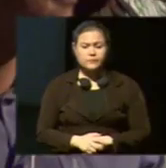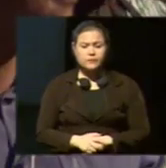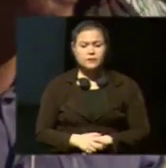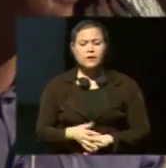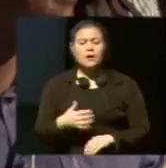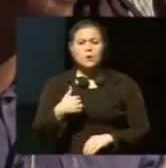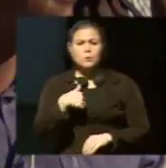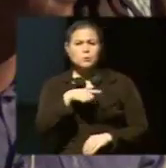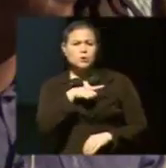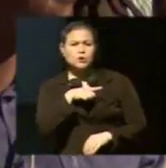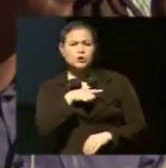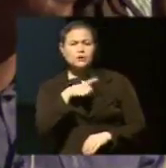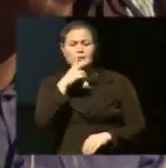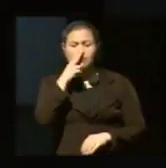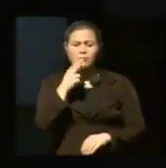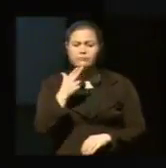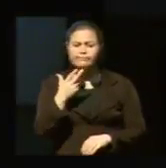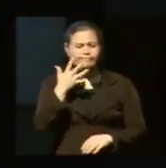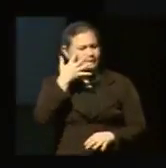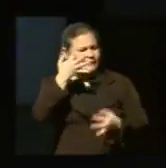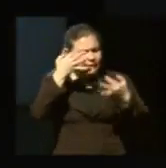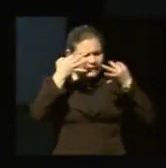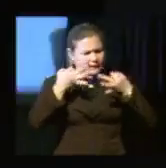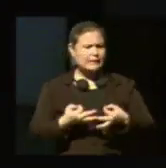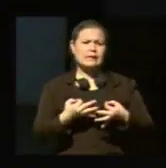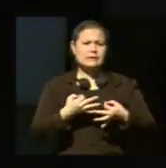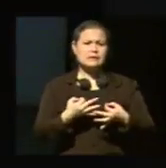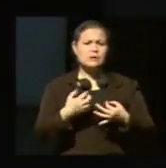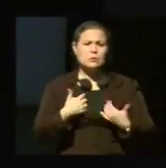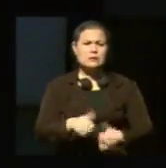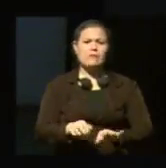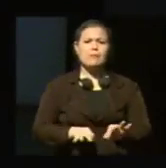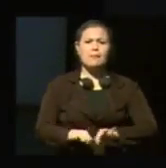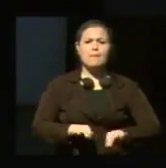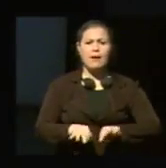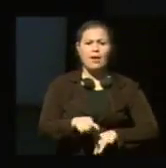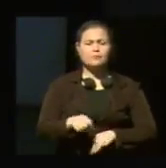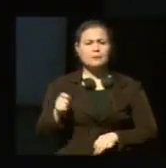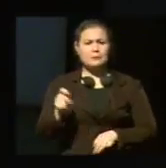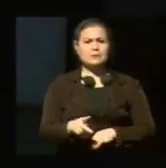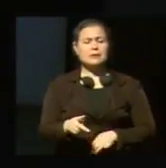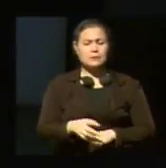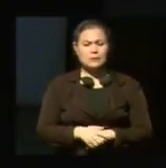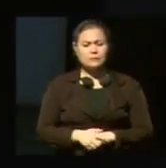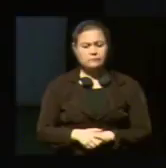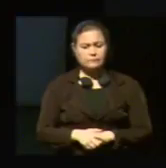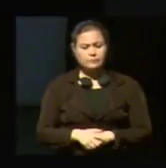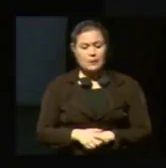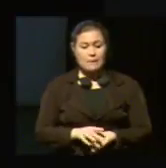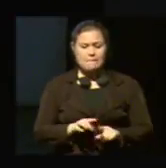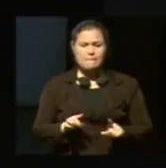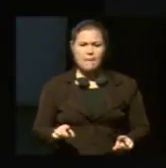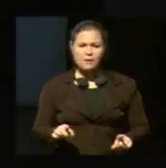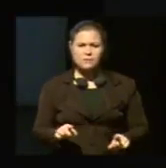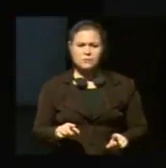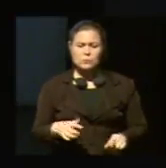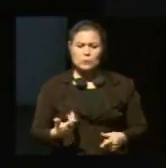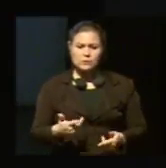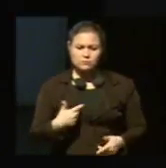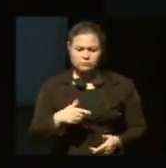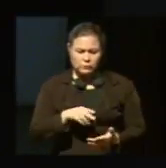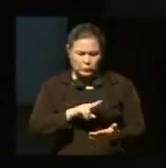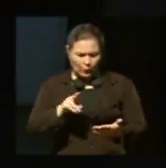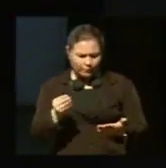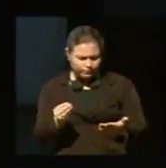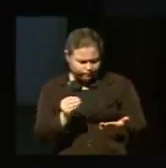vorbereitet. E eu tinha absoluta certeza que eu estava preparado para a aposentadoria. Ich für die Pensionierung vorbereitet war. Mas quando saiu o meu